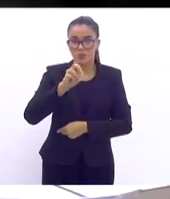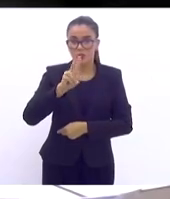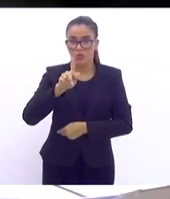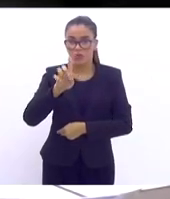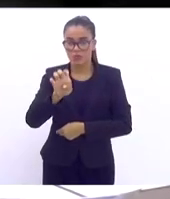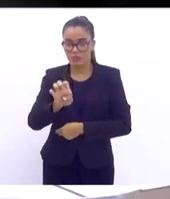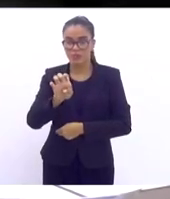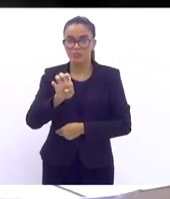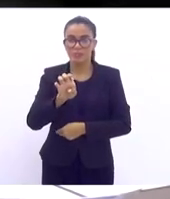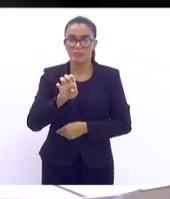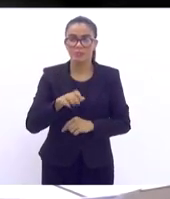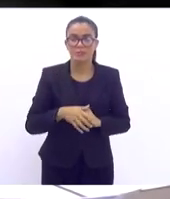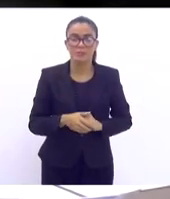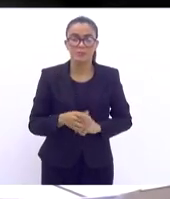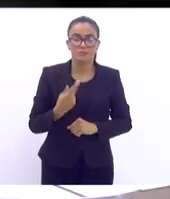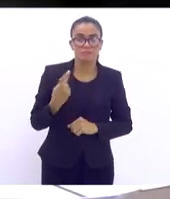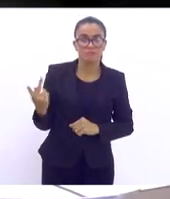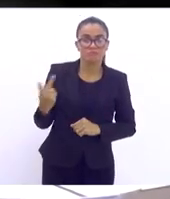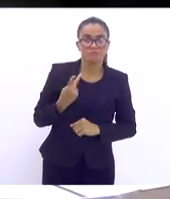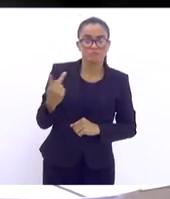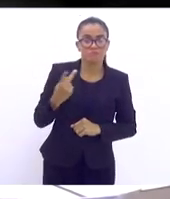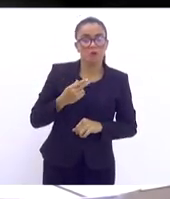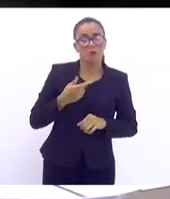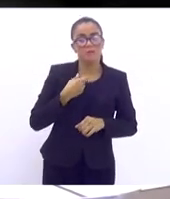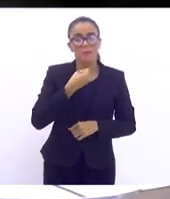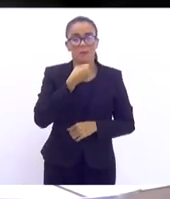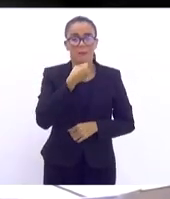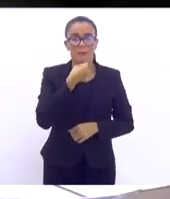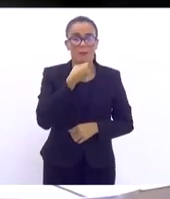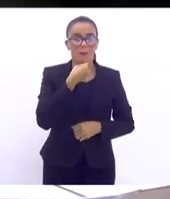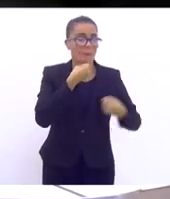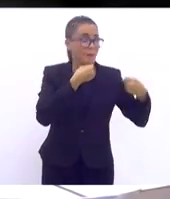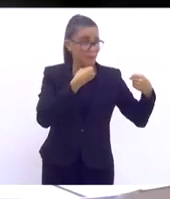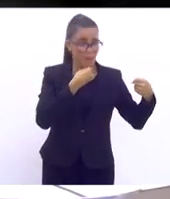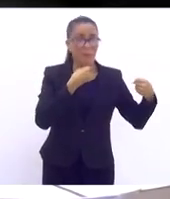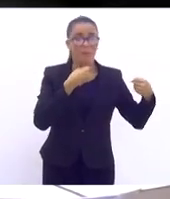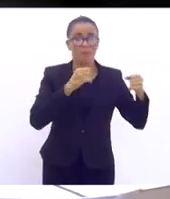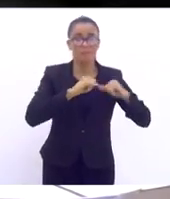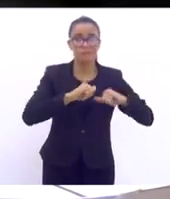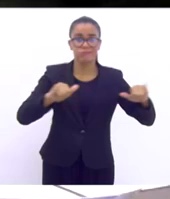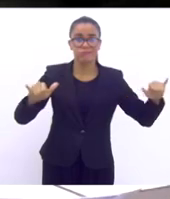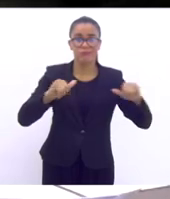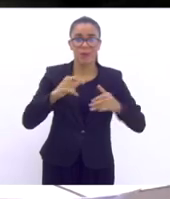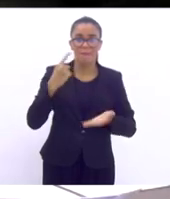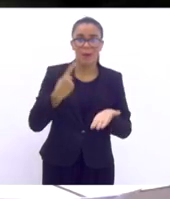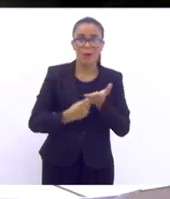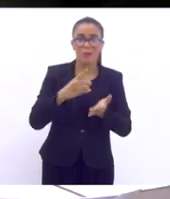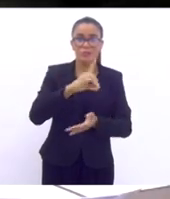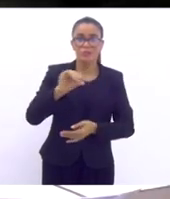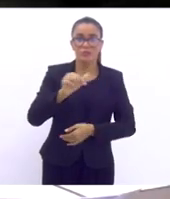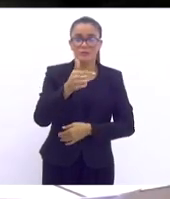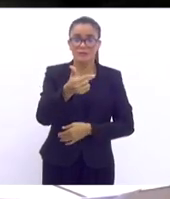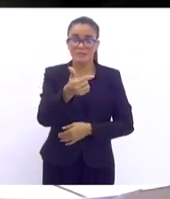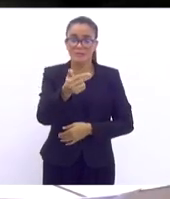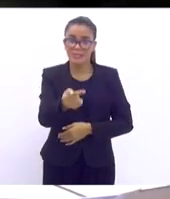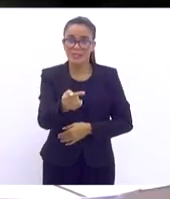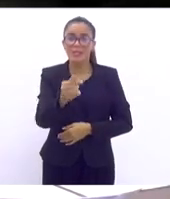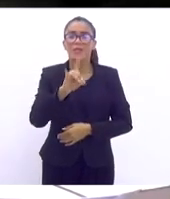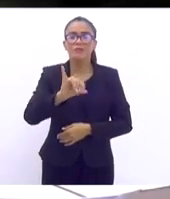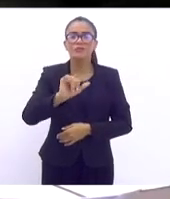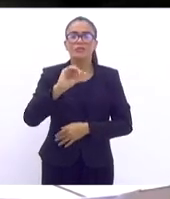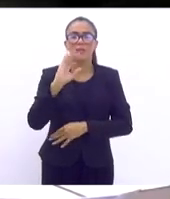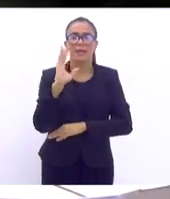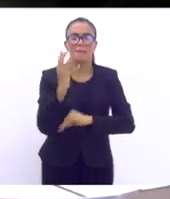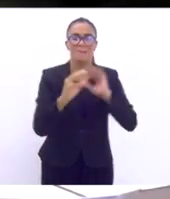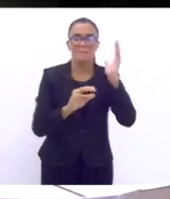dois anunciamos em conjunto para o dia 27 que é dia da Mata Atlântica